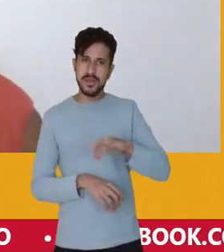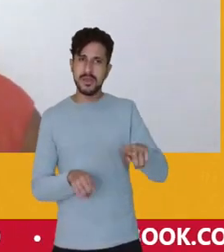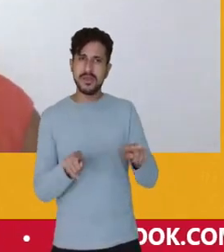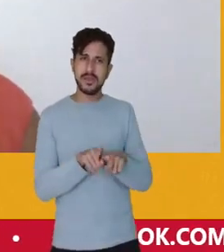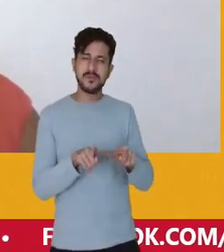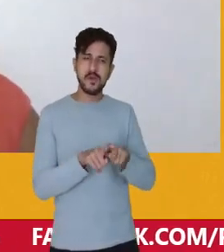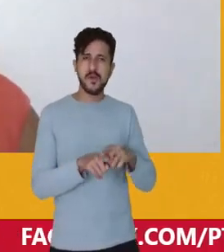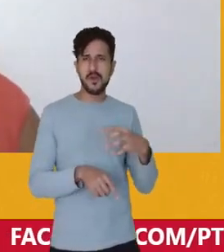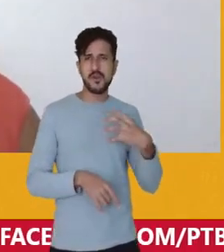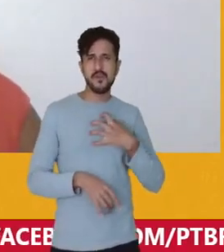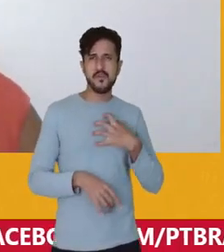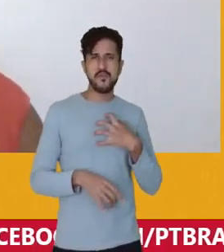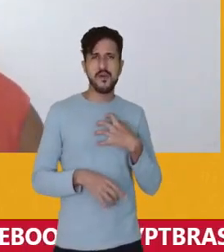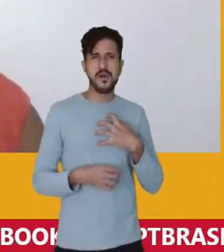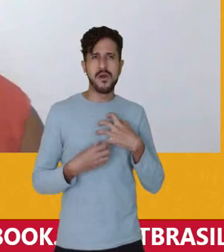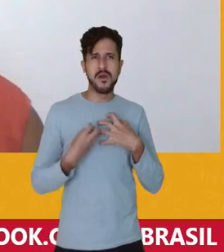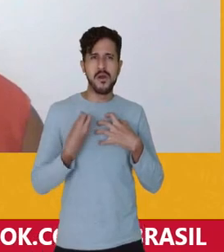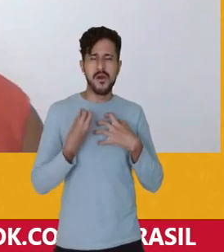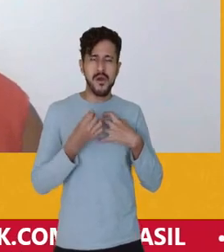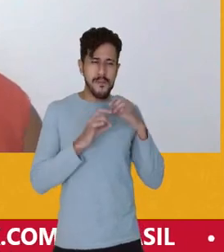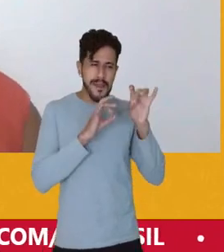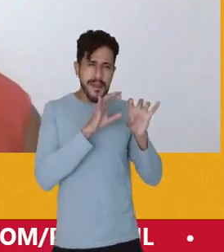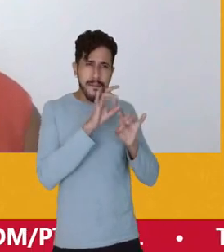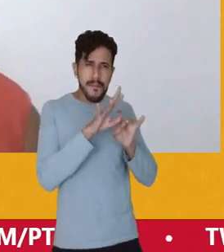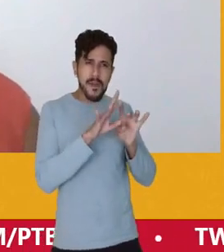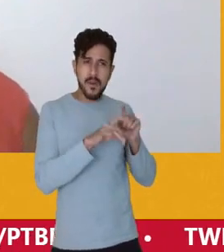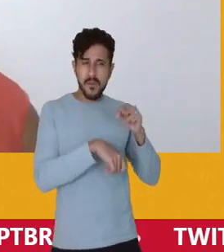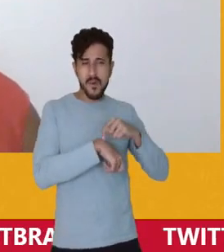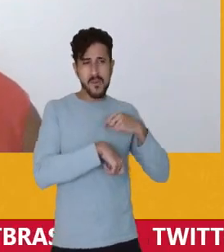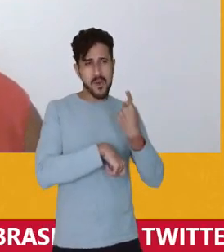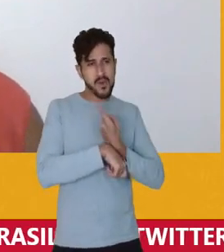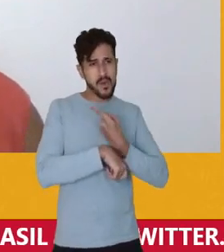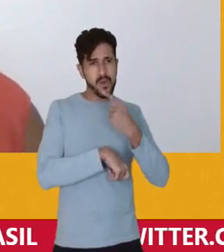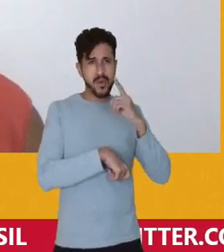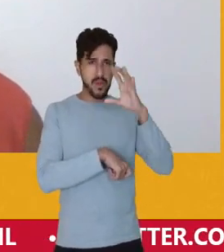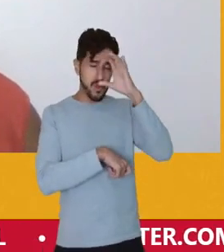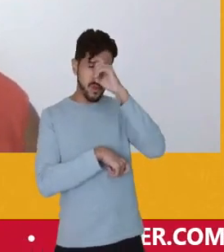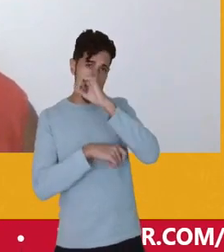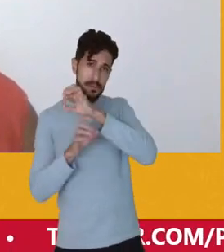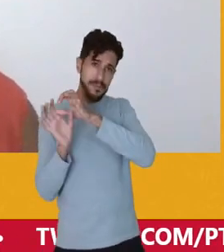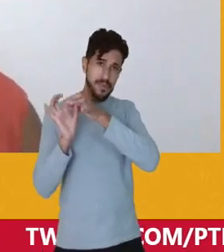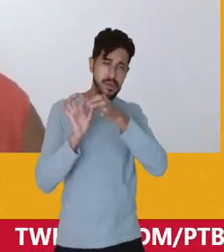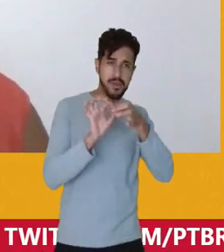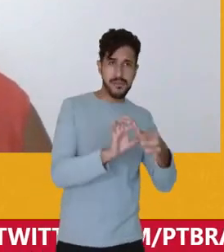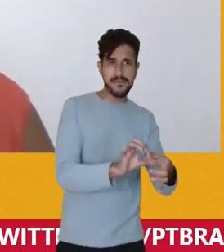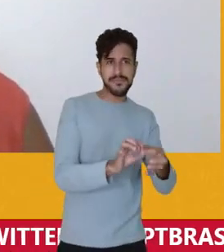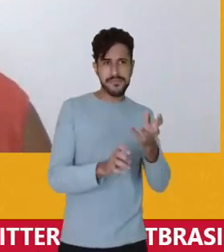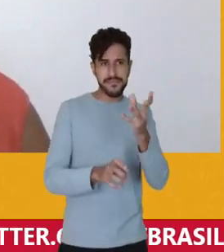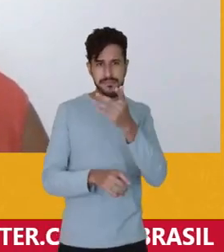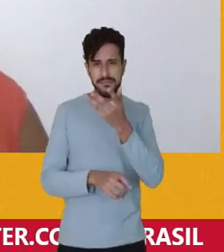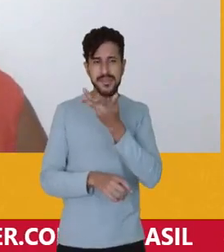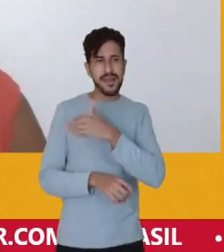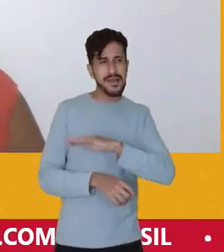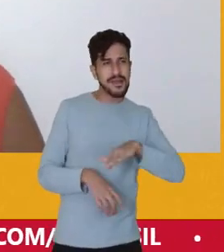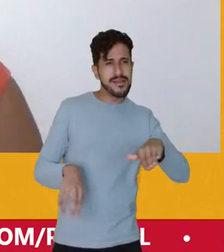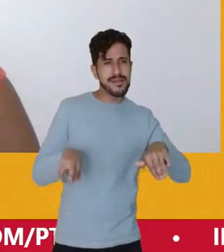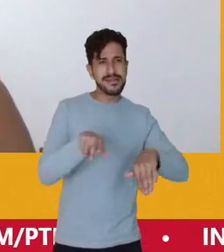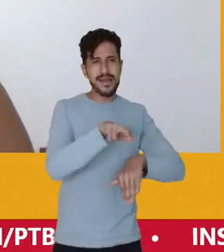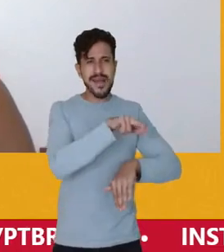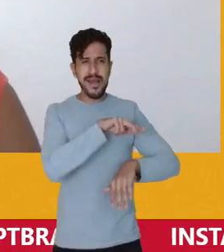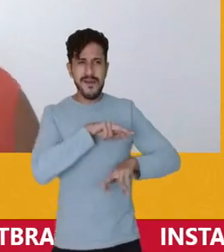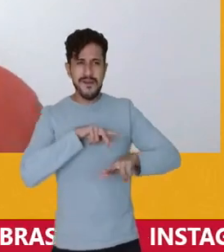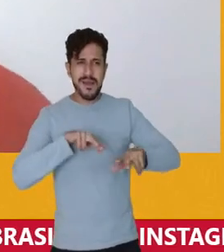uma forma muito específica quando a gente considera a realidade das crianças e